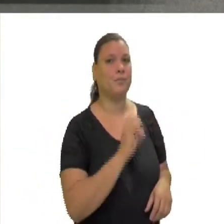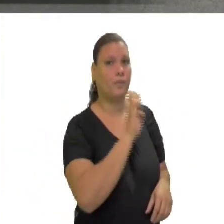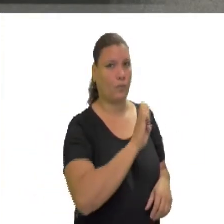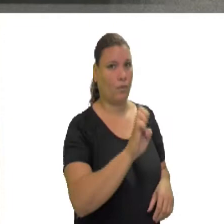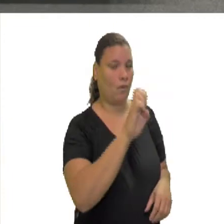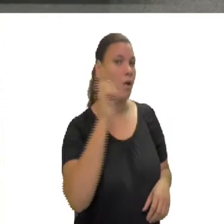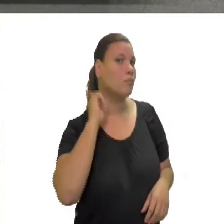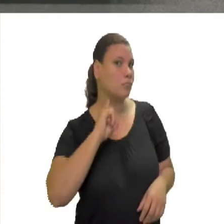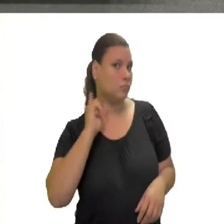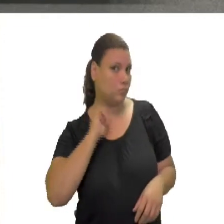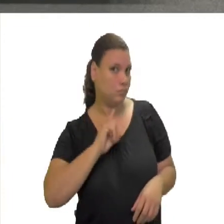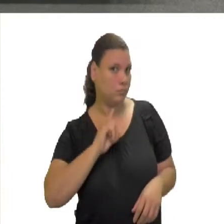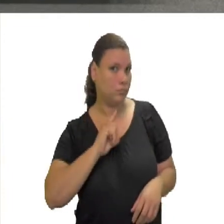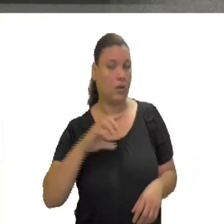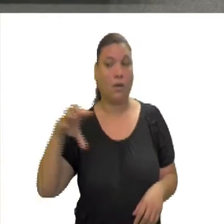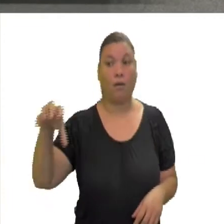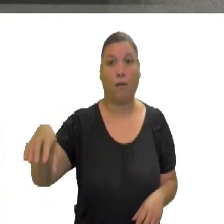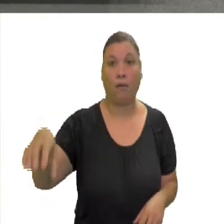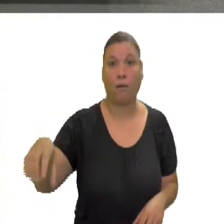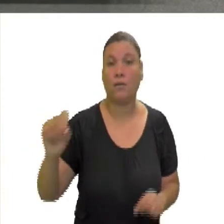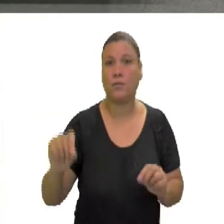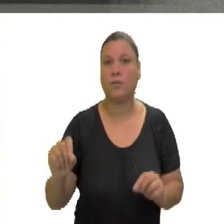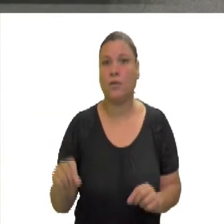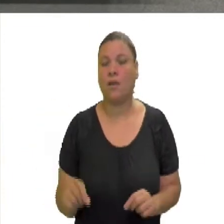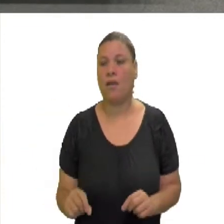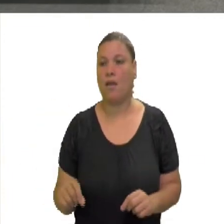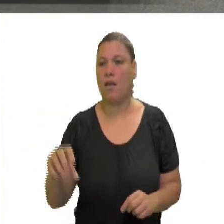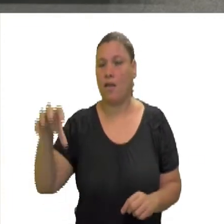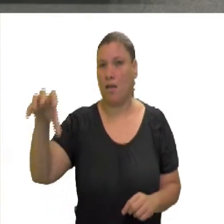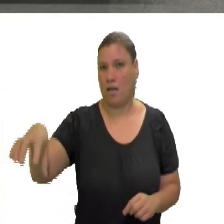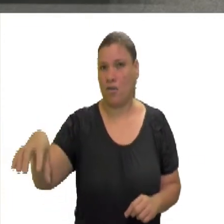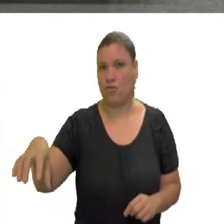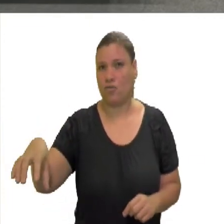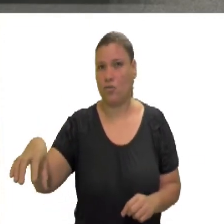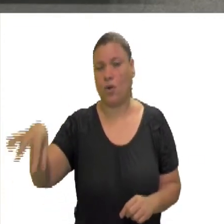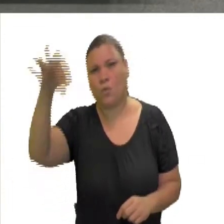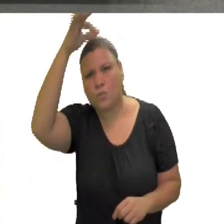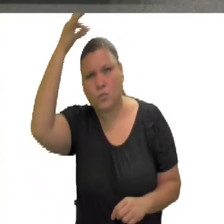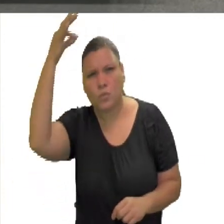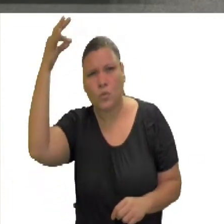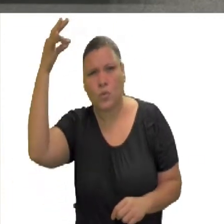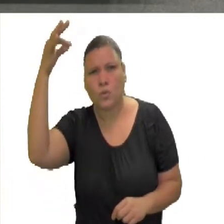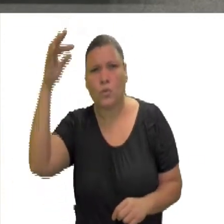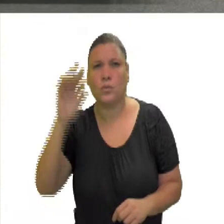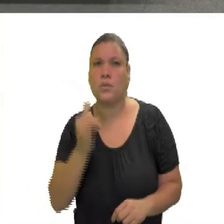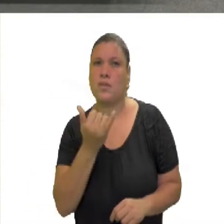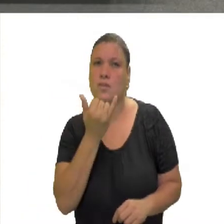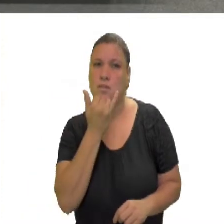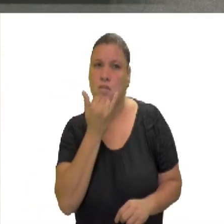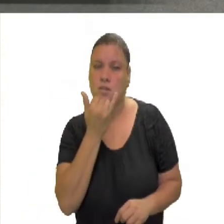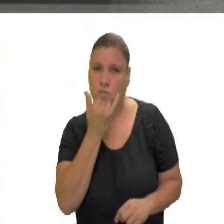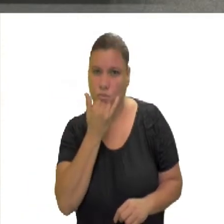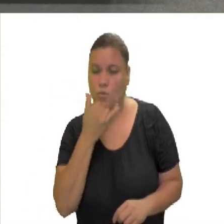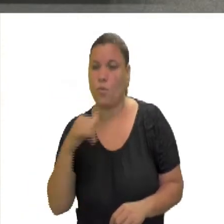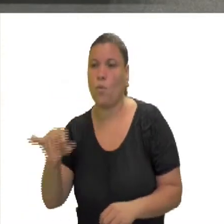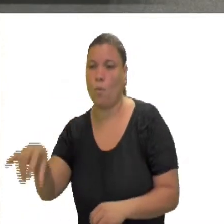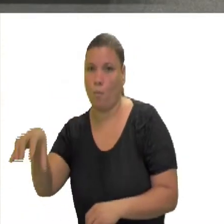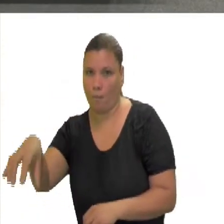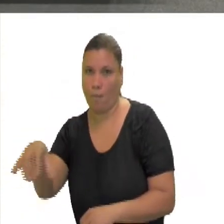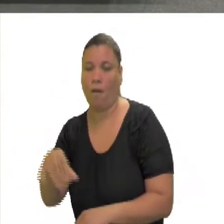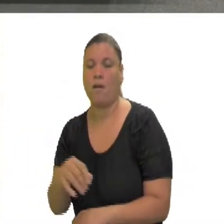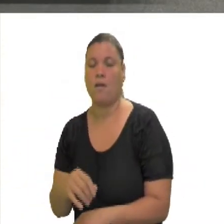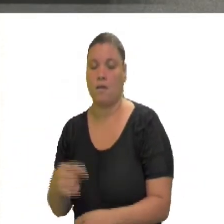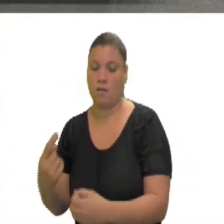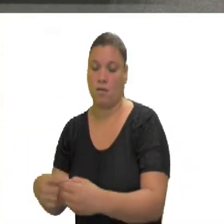transportado para chegar até o litoral. Lembra que a gente já falou em outras aulas que tudo que era produzido no Brasil deveria